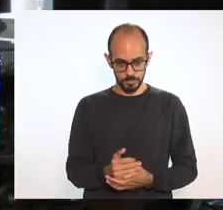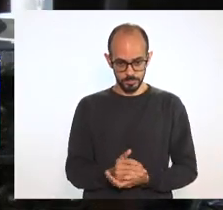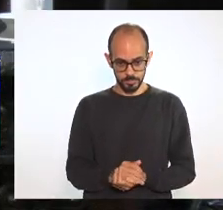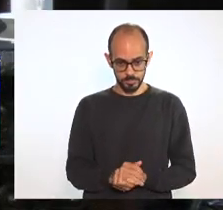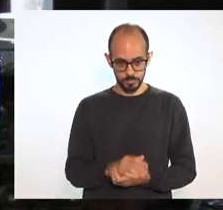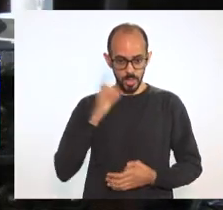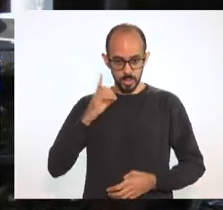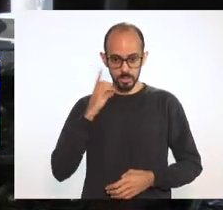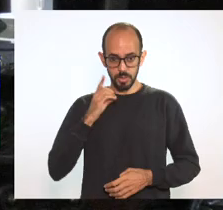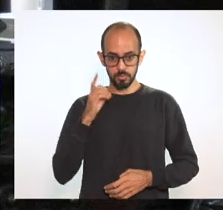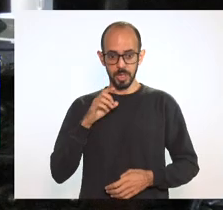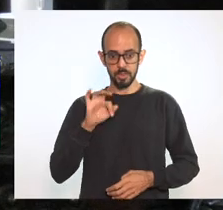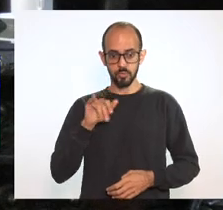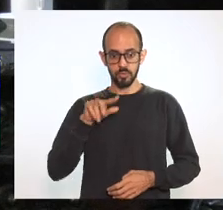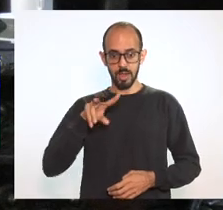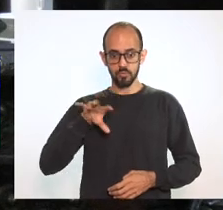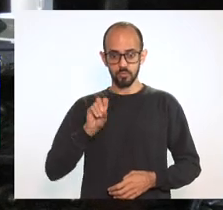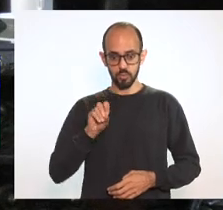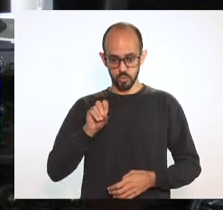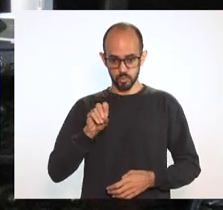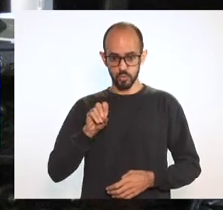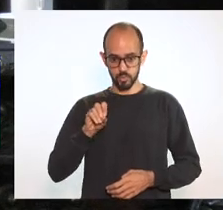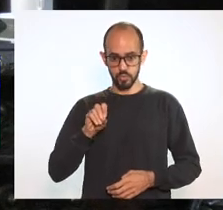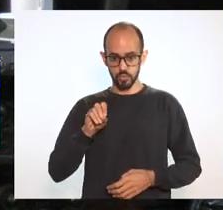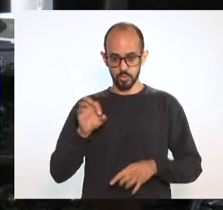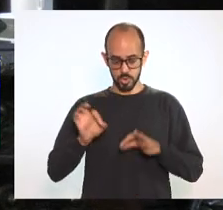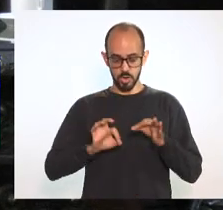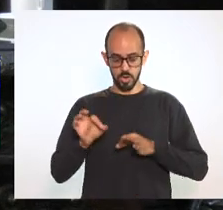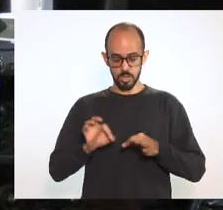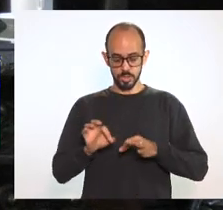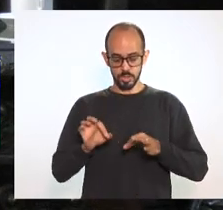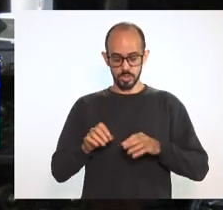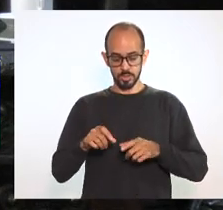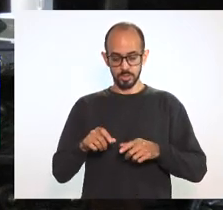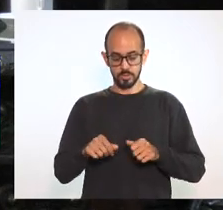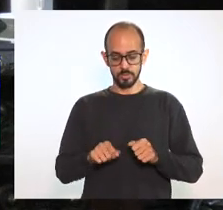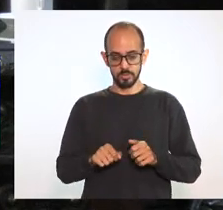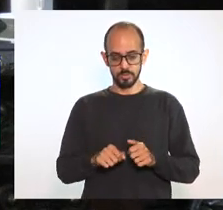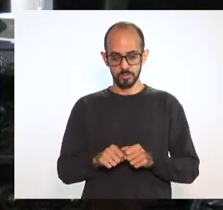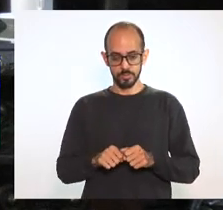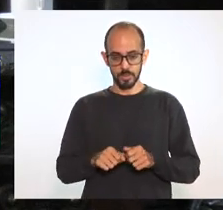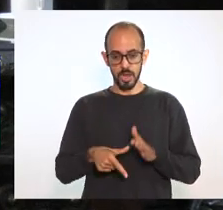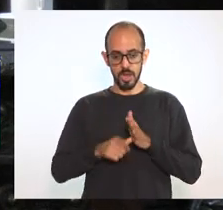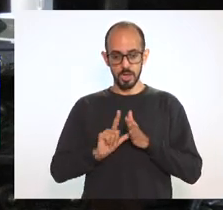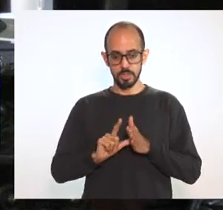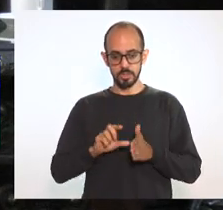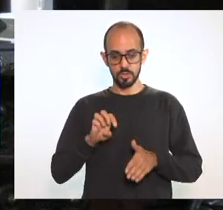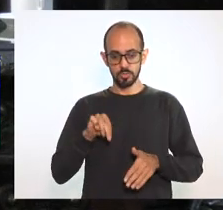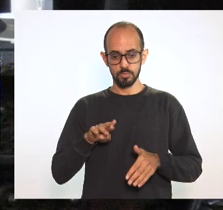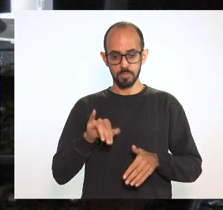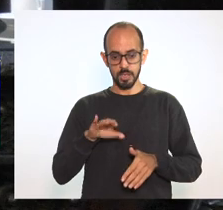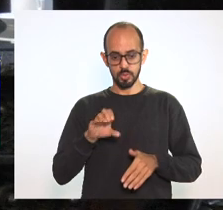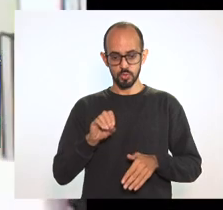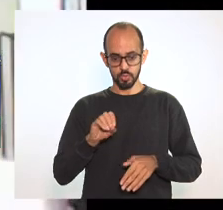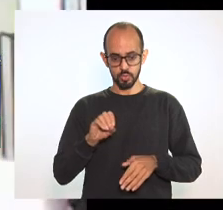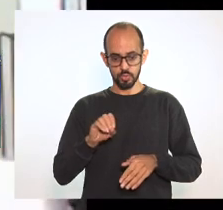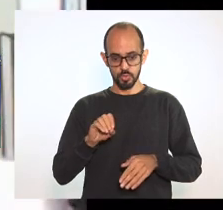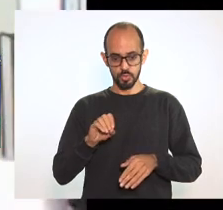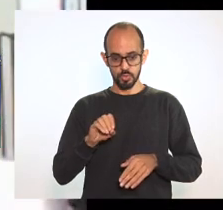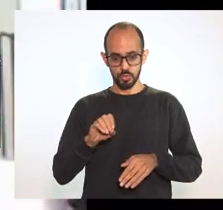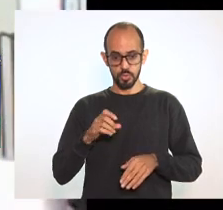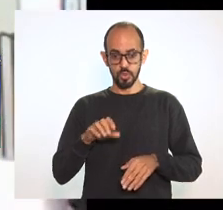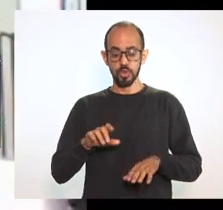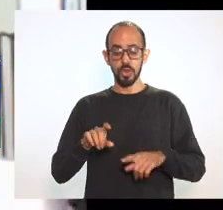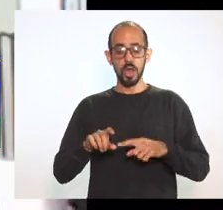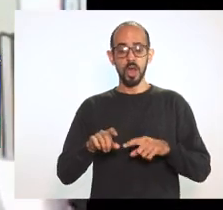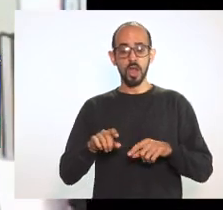Deputado Flávio Serafim, questão de ordem, antes da parecer do deputado Luiz Márcio Pacheco. Senhor presidente, eu conversei com